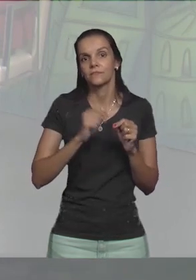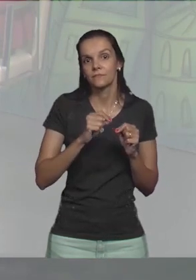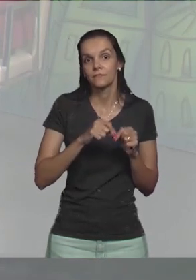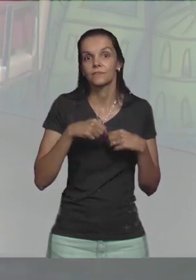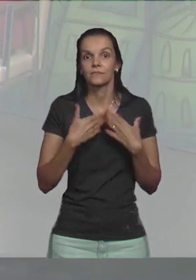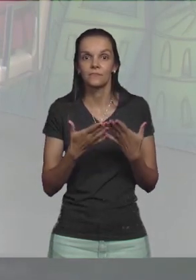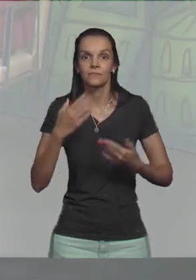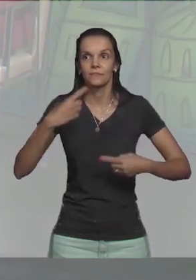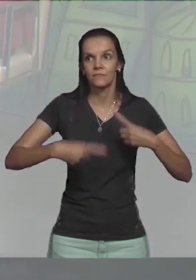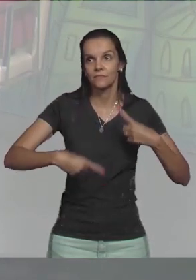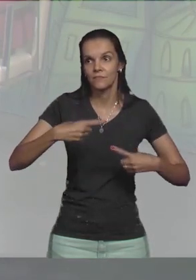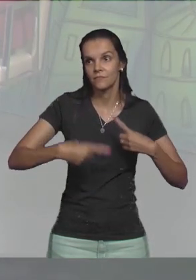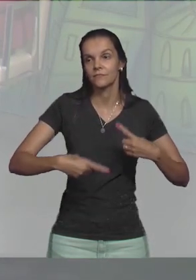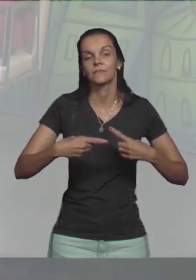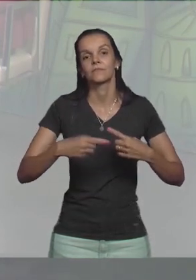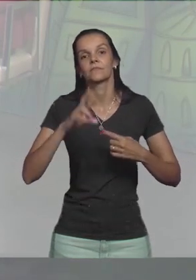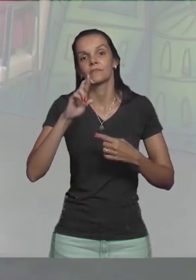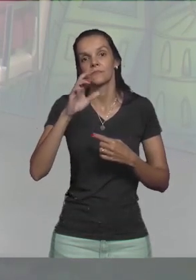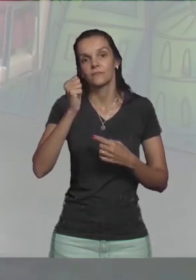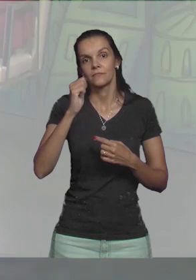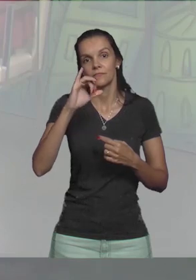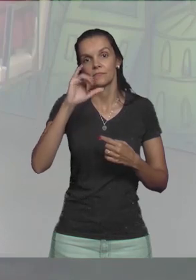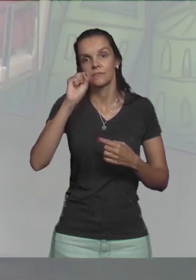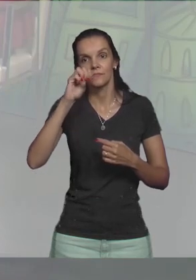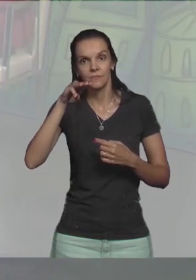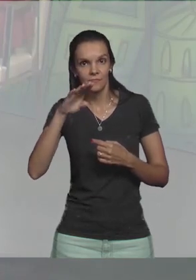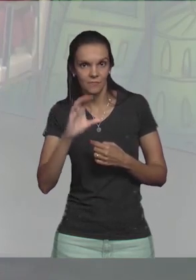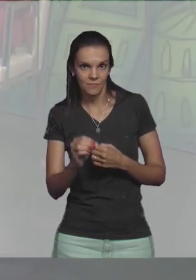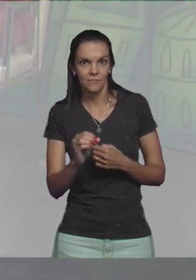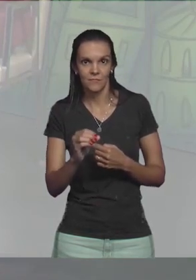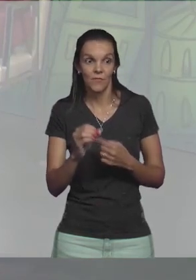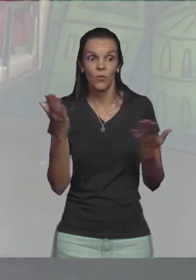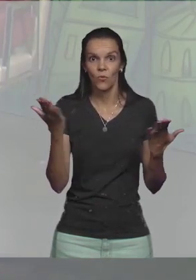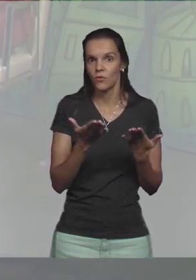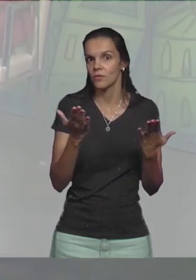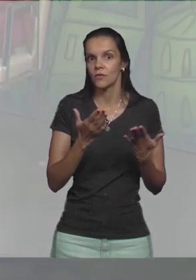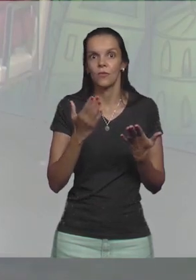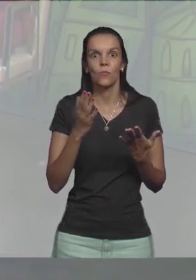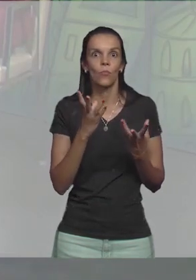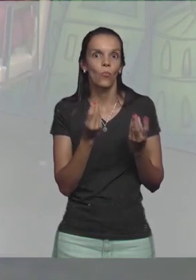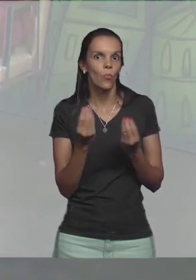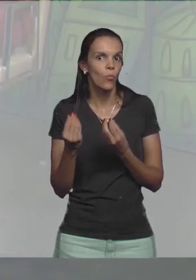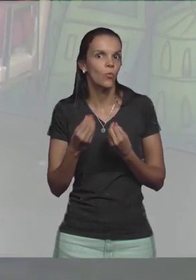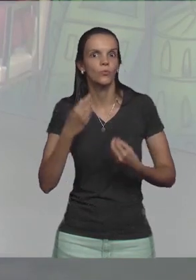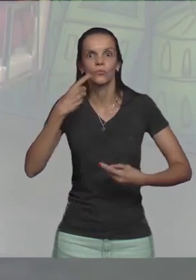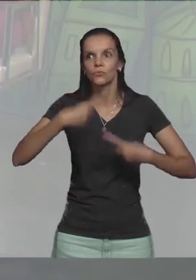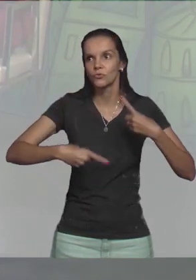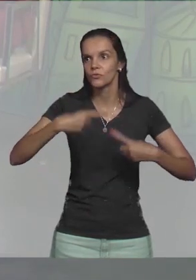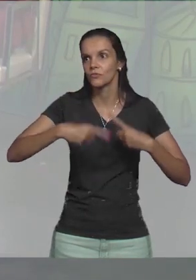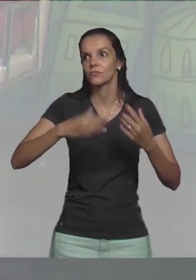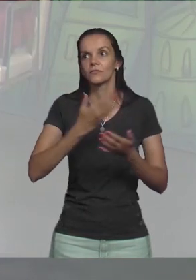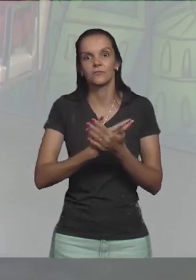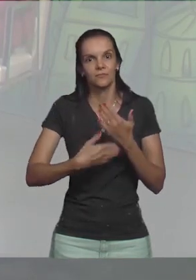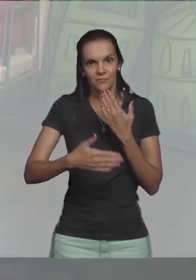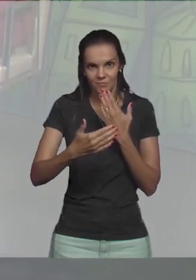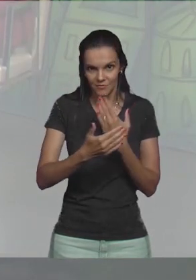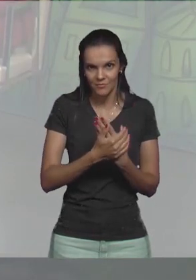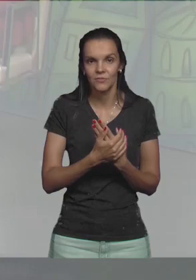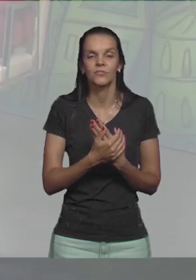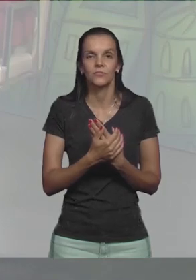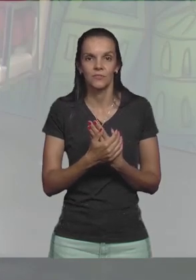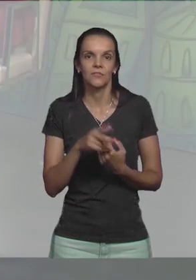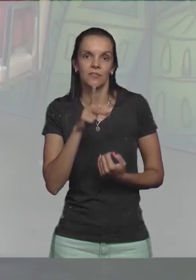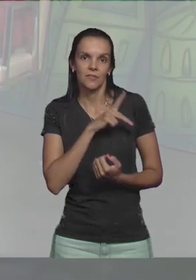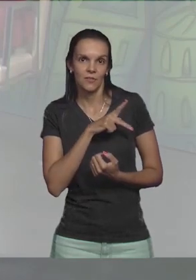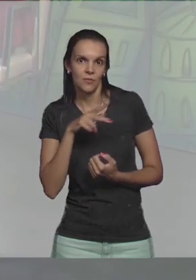quando a gente vai debater sobre racismo é muito complicado. E hoje em dia está muito complicado debater sobre tudo, né? A gente entrou num binarismo meio enlouquecido em